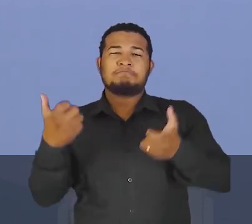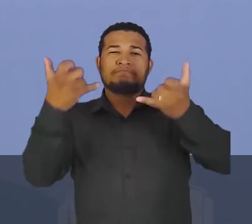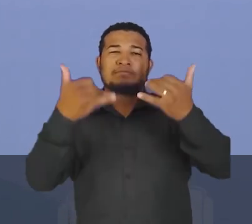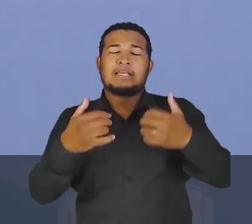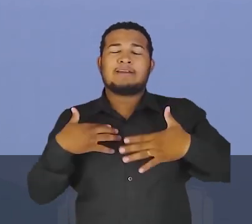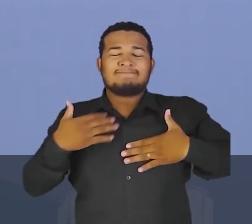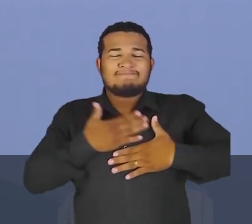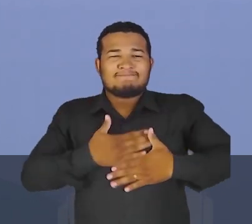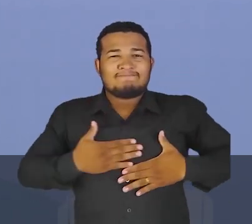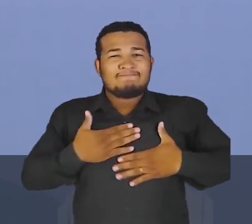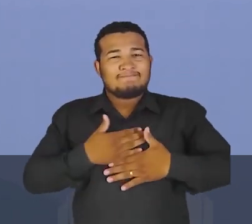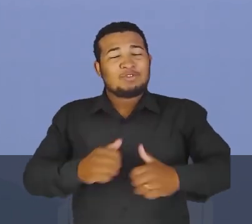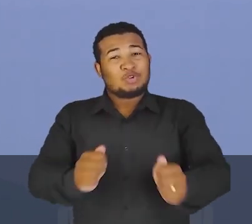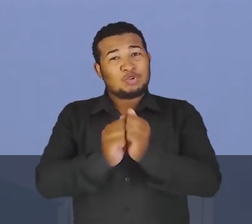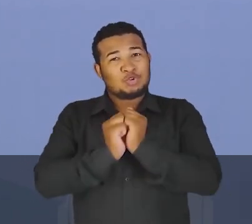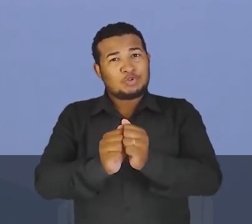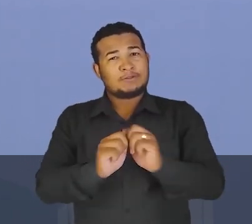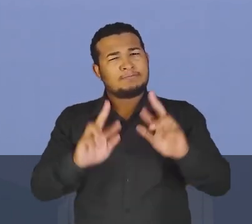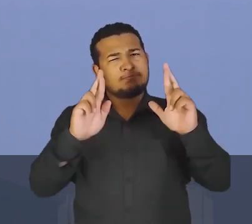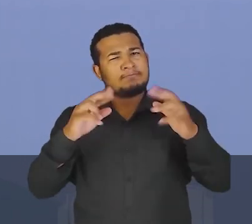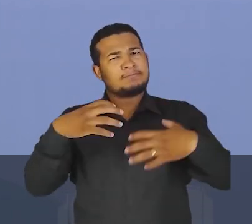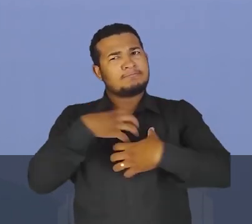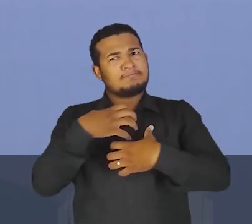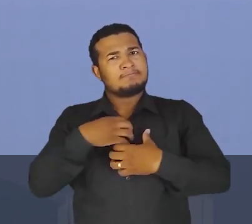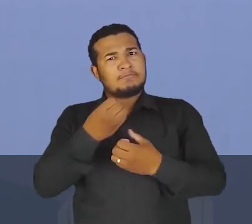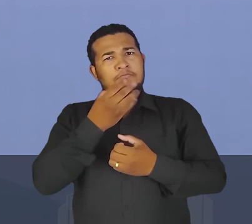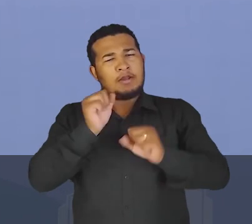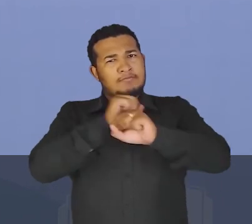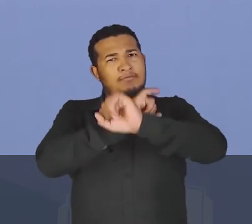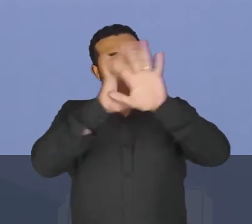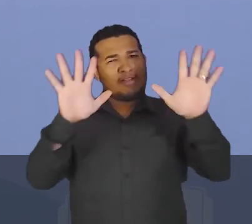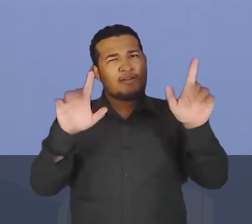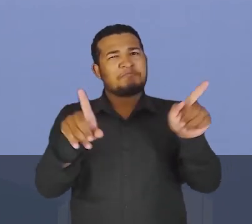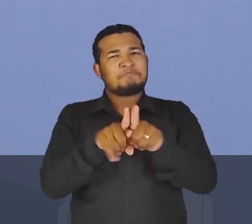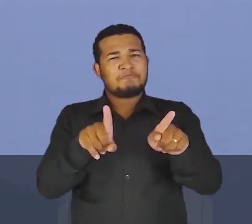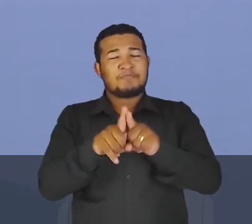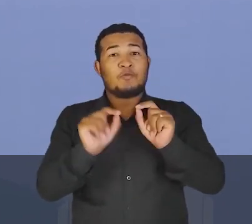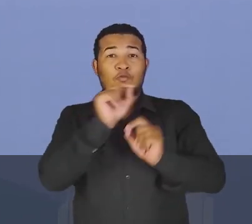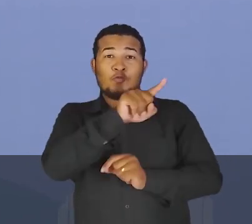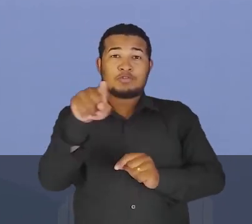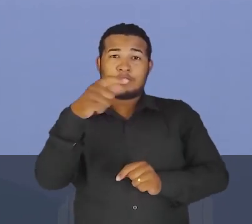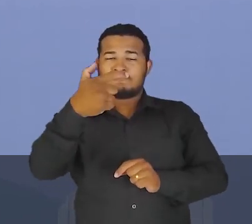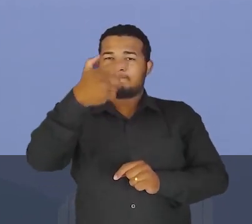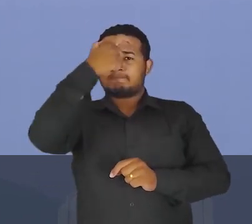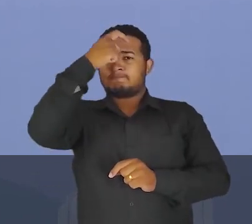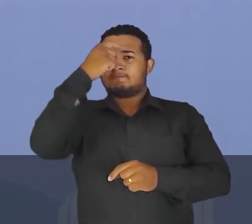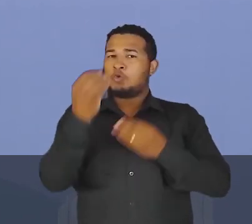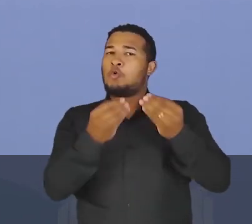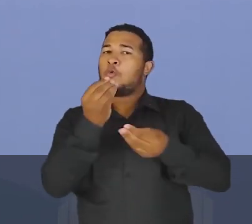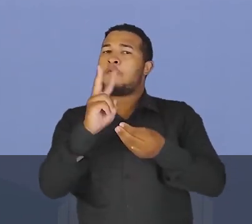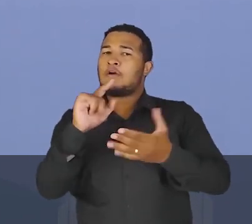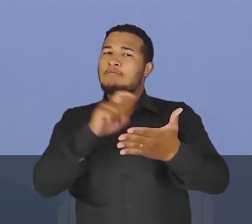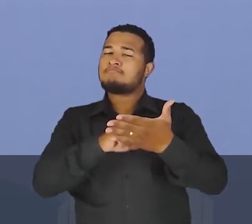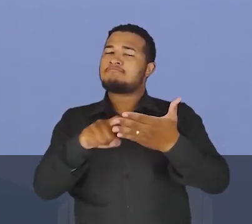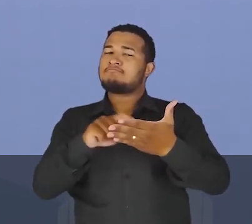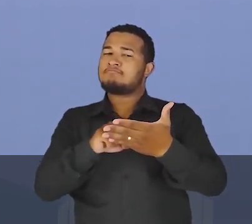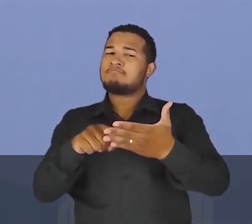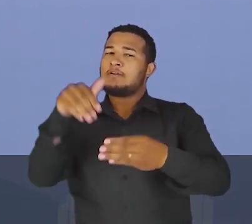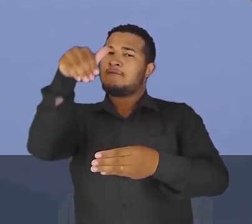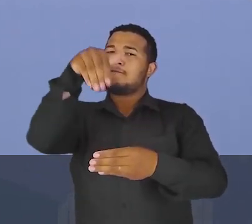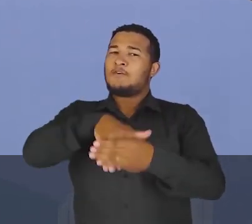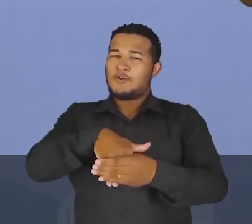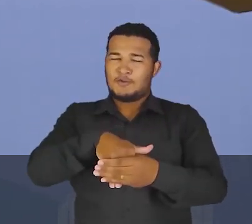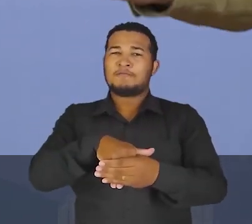estar com vocês, espero que tenha ficado tudo bem entendido e que você tenha muita consciência na hora de realizar as suas votações, na hora